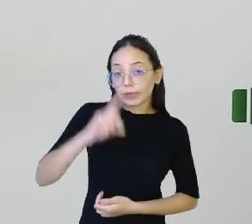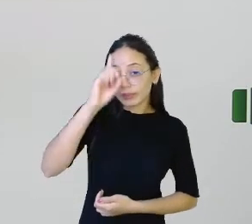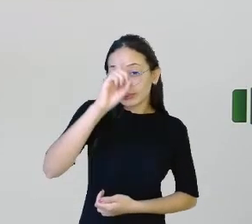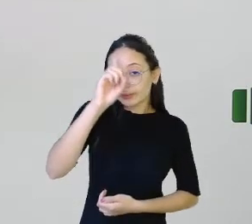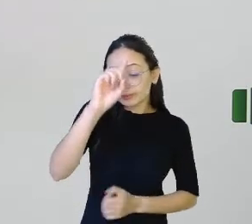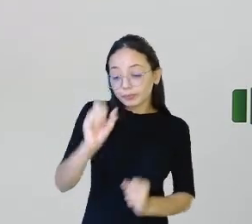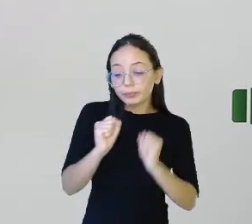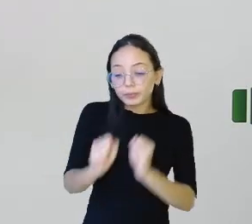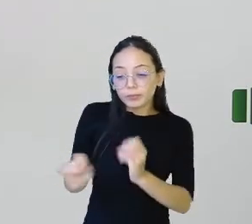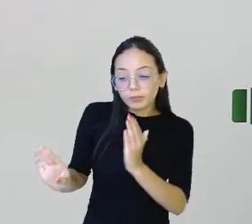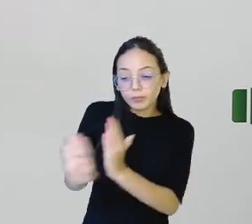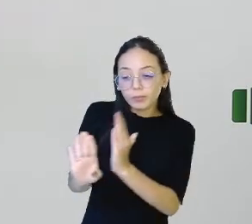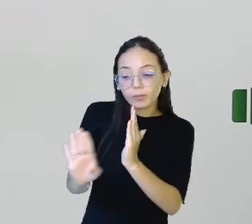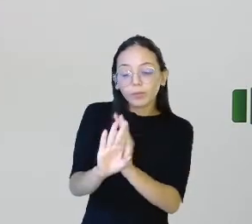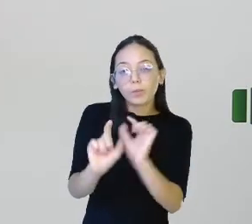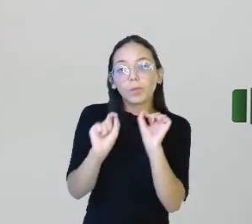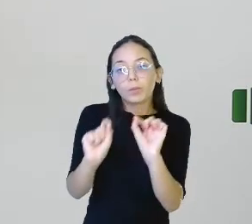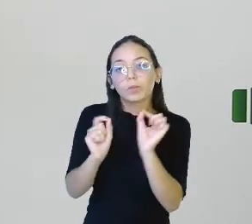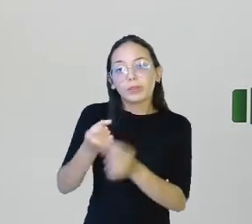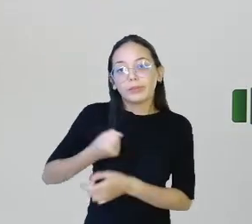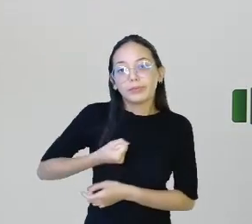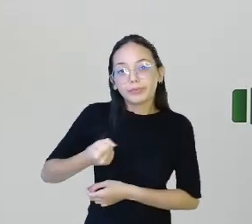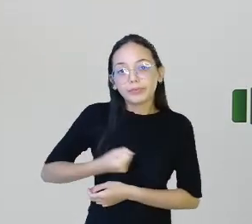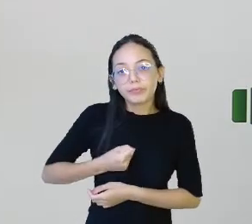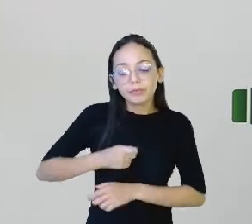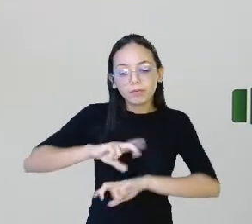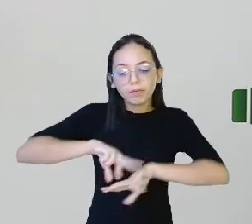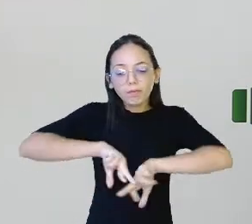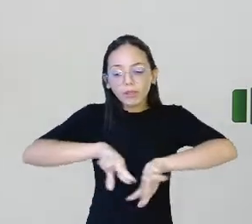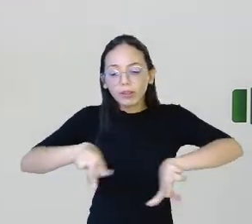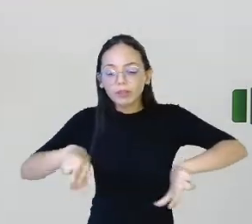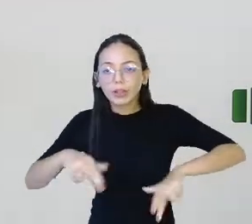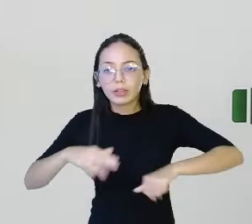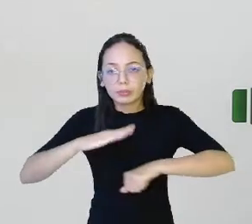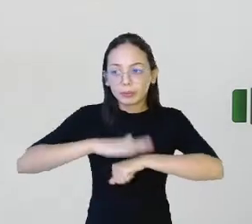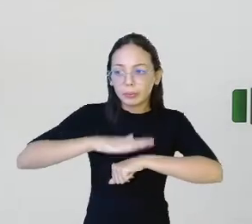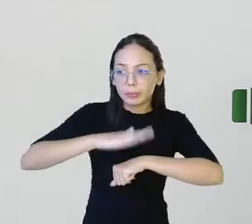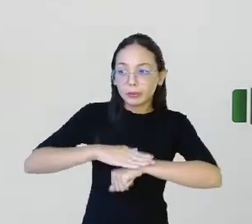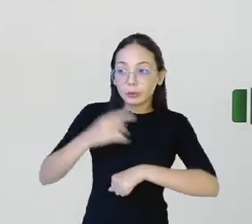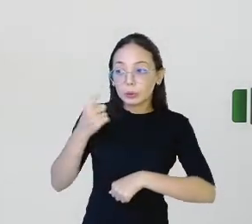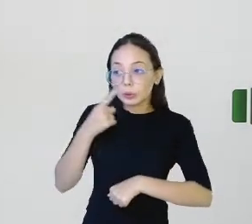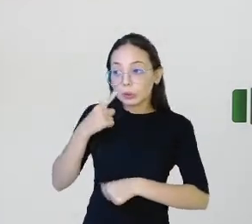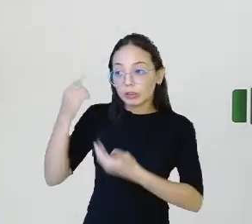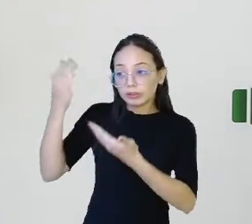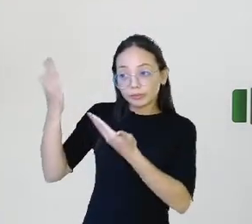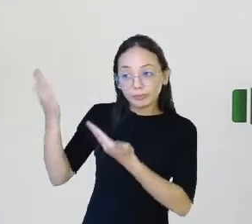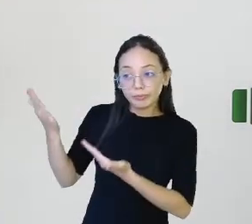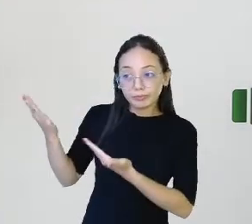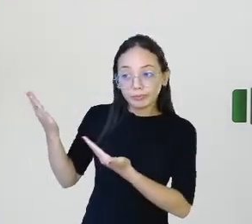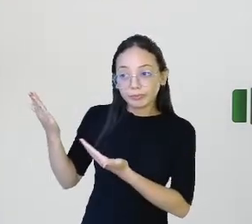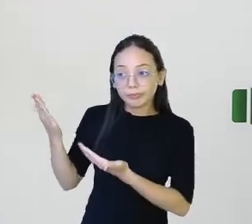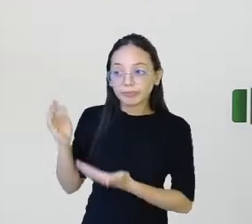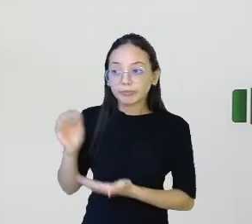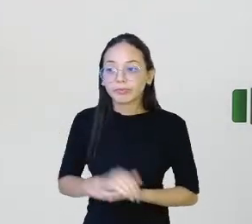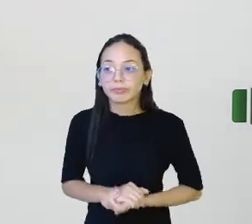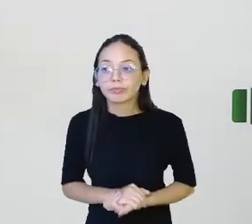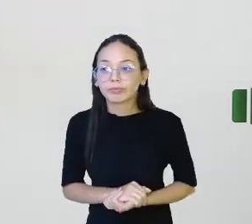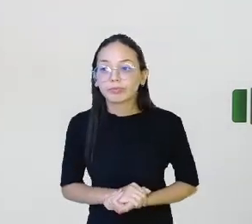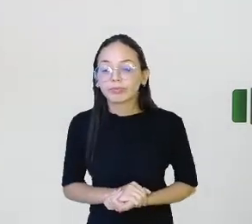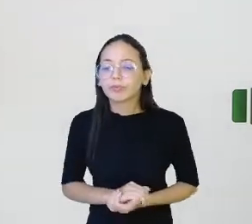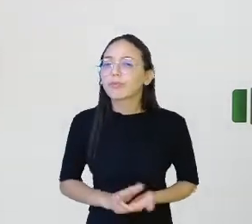podemos encontrar números decimais em diversas situações. Olha que situação aí.